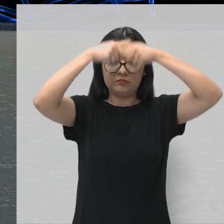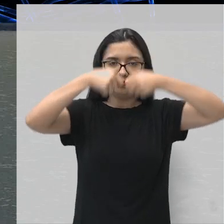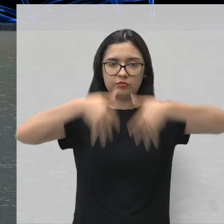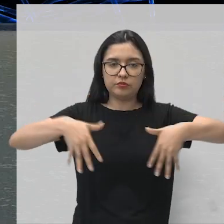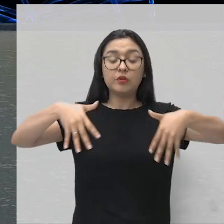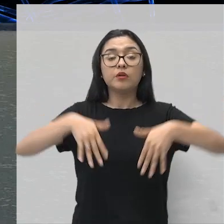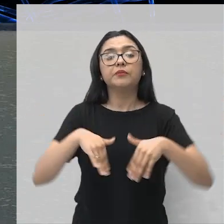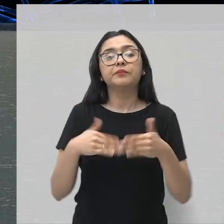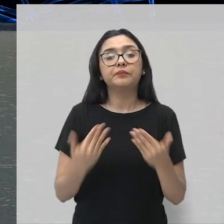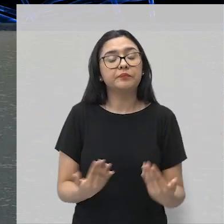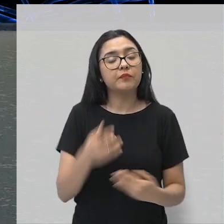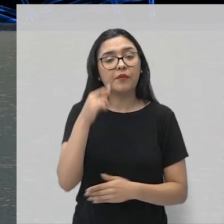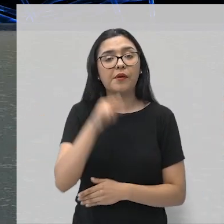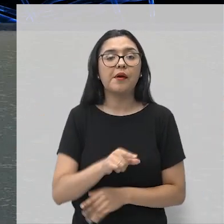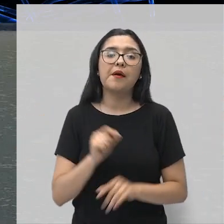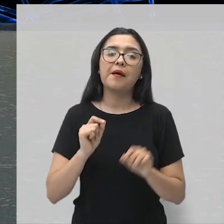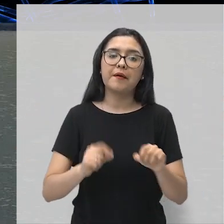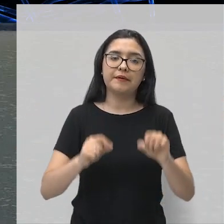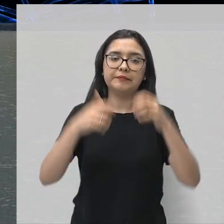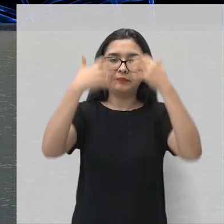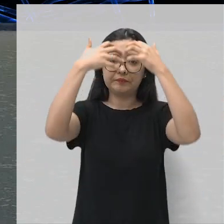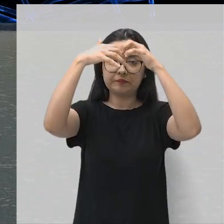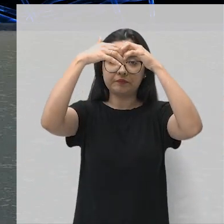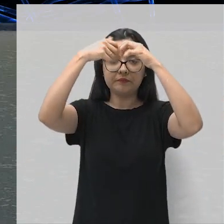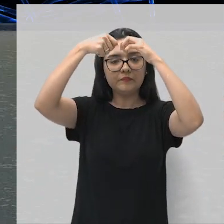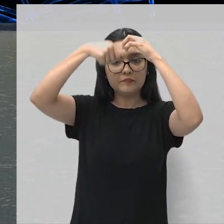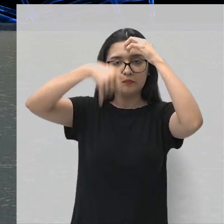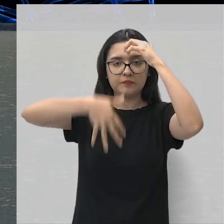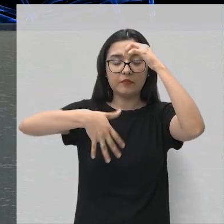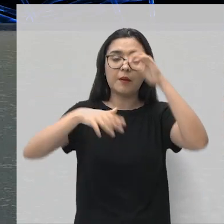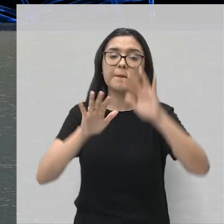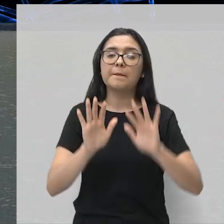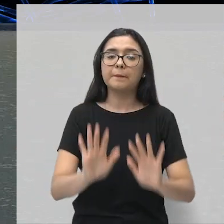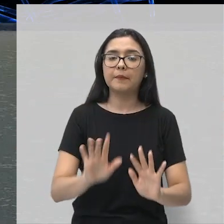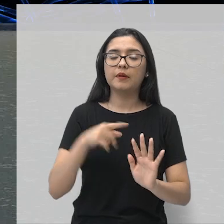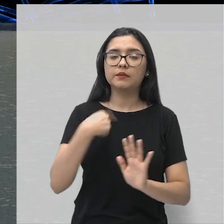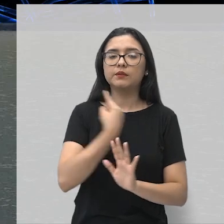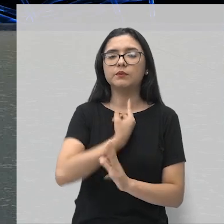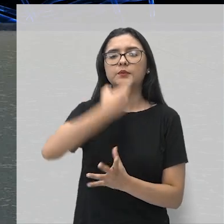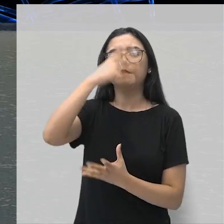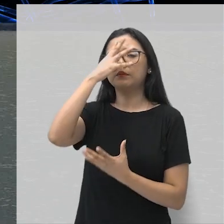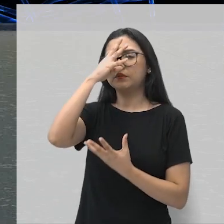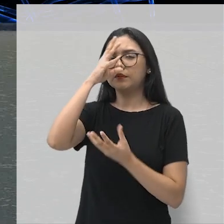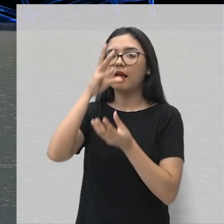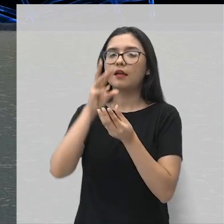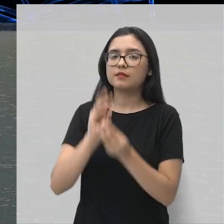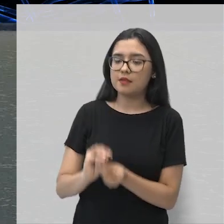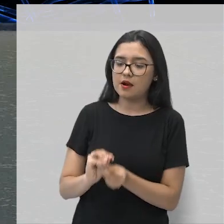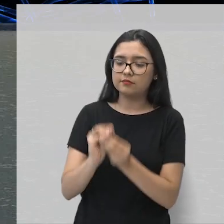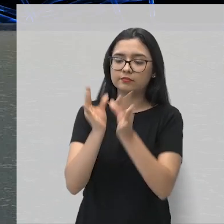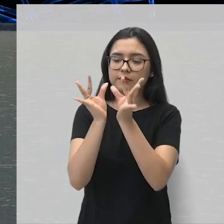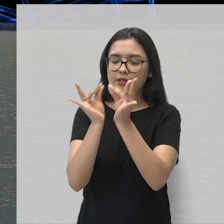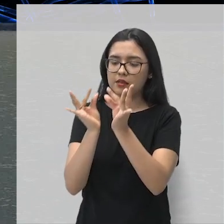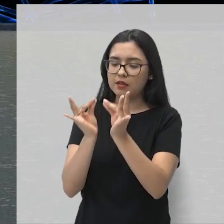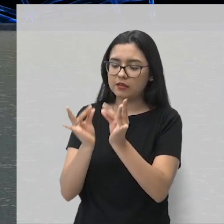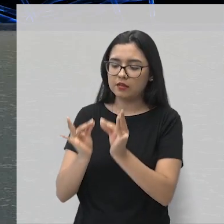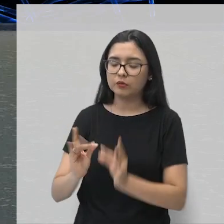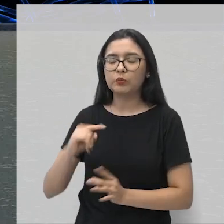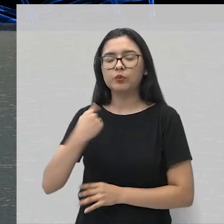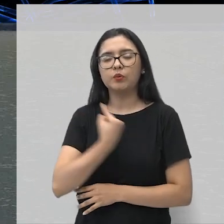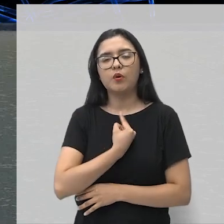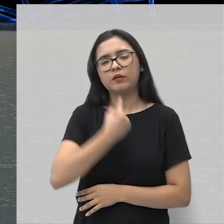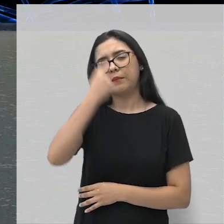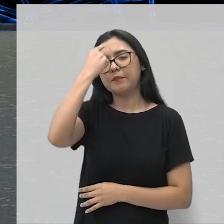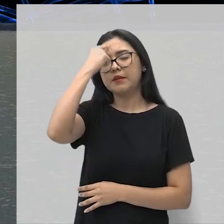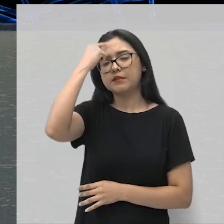adequadas. Então, esse é o nosso sistema nervoso. Mas, para a gente entender um pouquinho dele, a gente vai ter uma noção